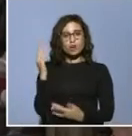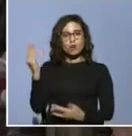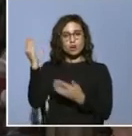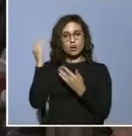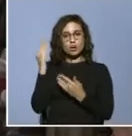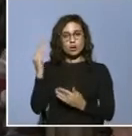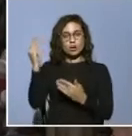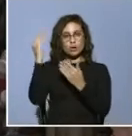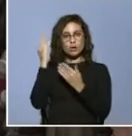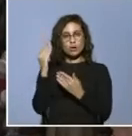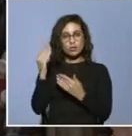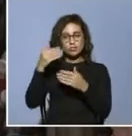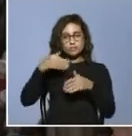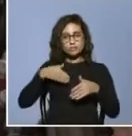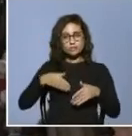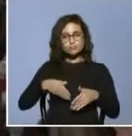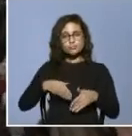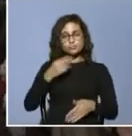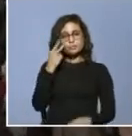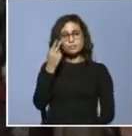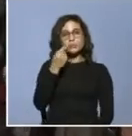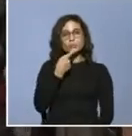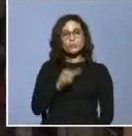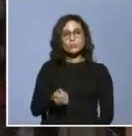Proclamamos a vossa ressurreição.